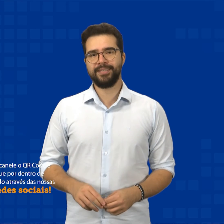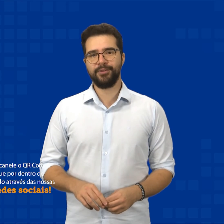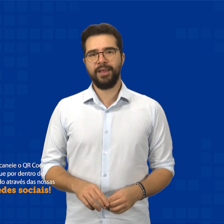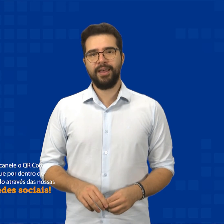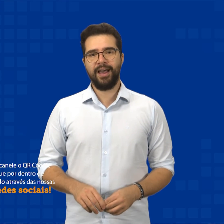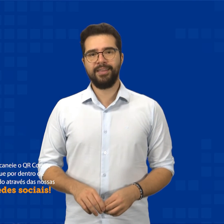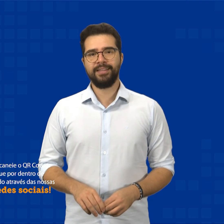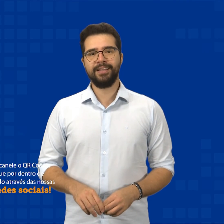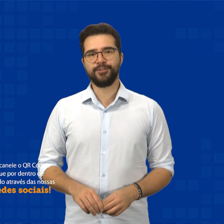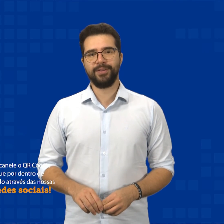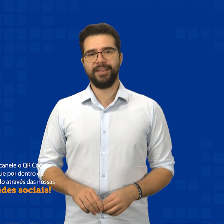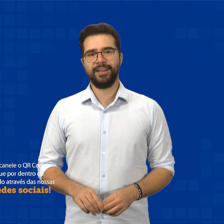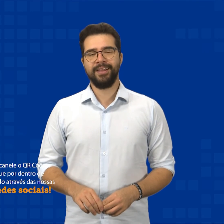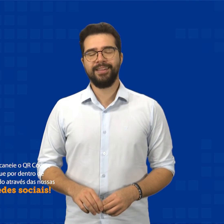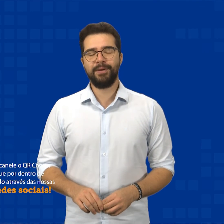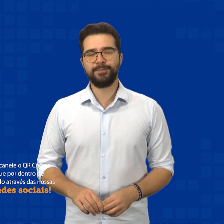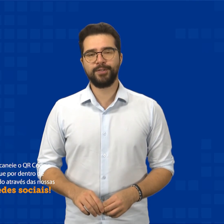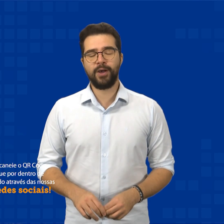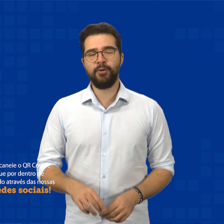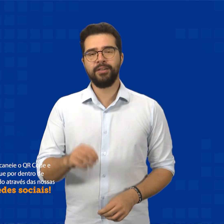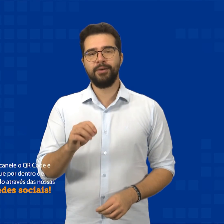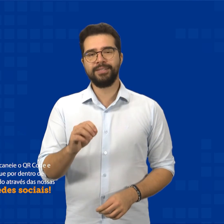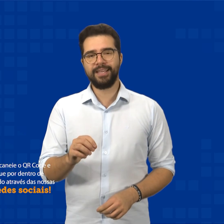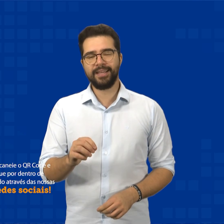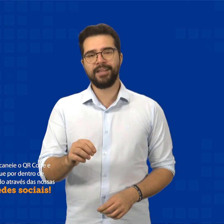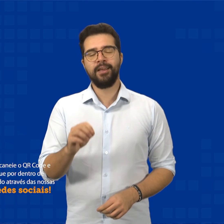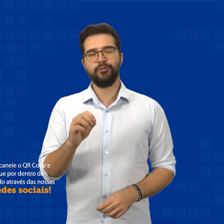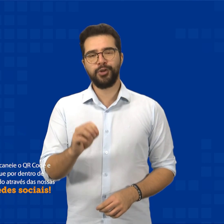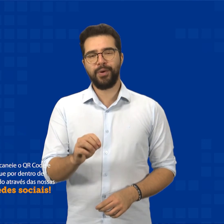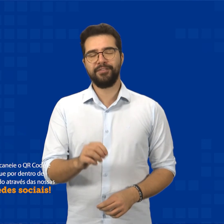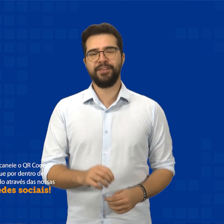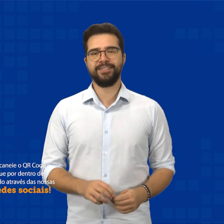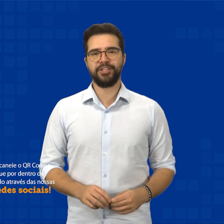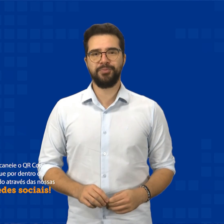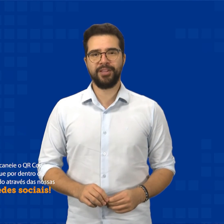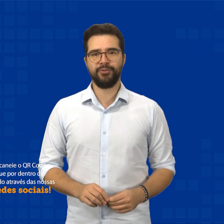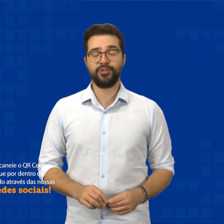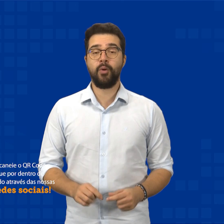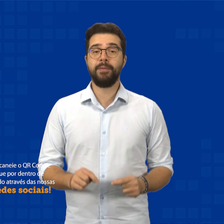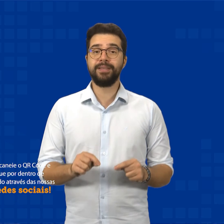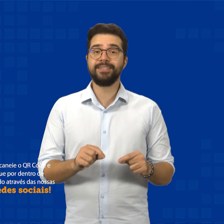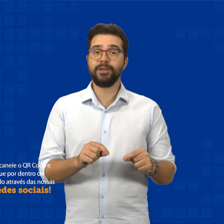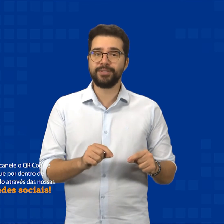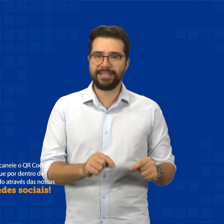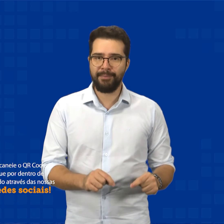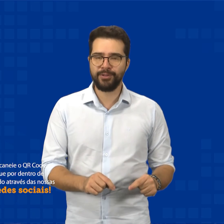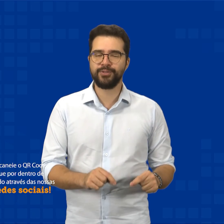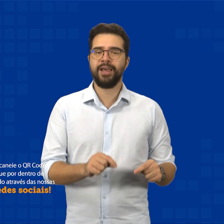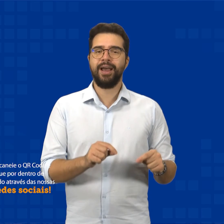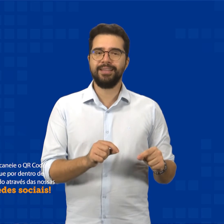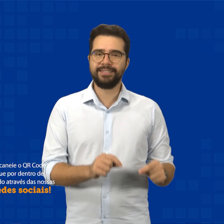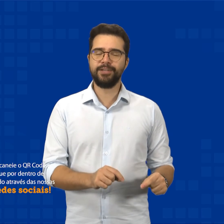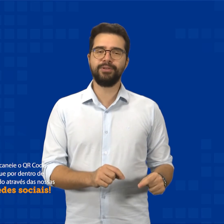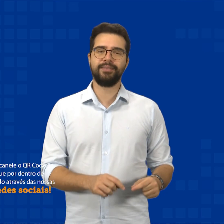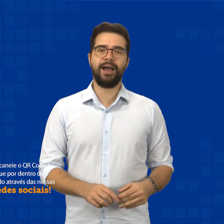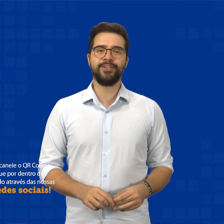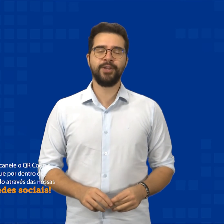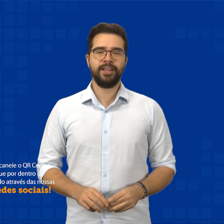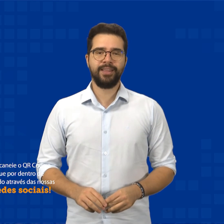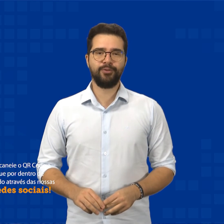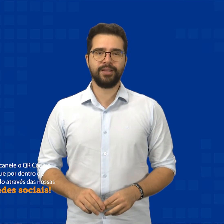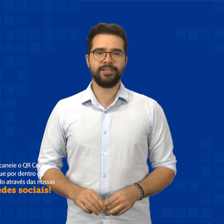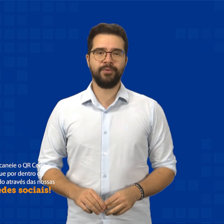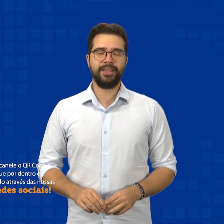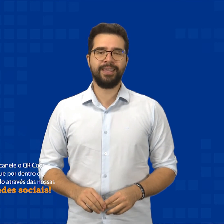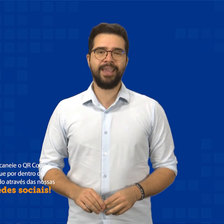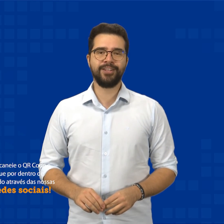está aparecendo aí na sua tela. Até mais, pessoal. Não esqueça, toda quarta-feira às 7h30 da noite, com reprises aos sábados às 5 da tarde,